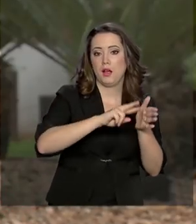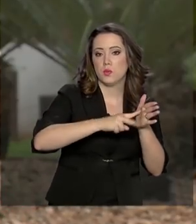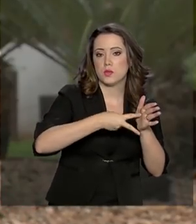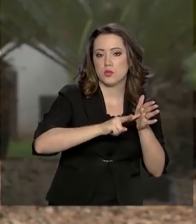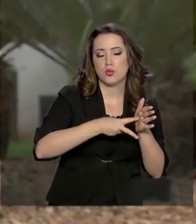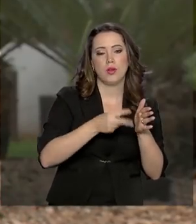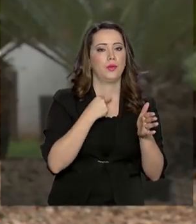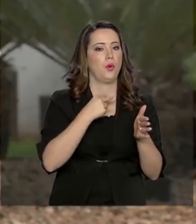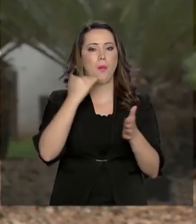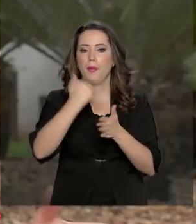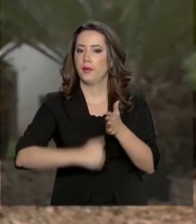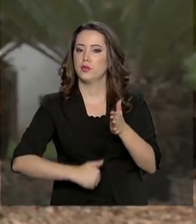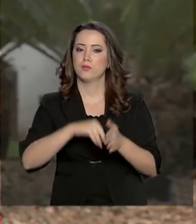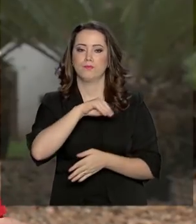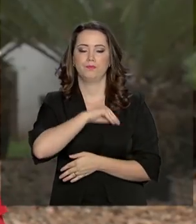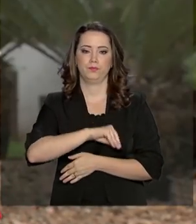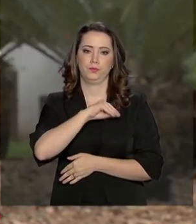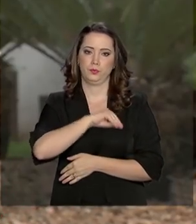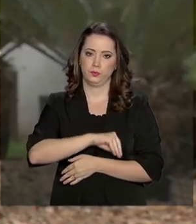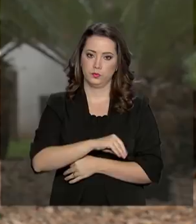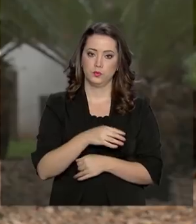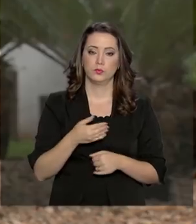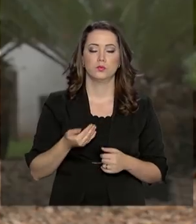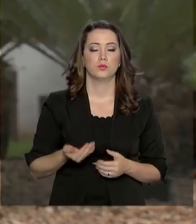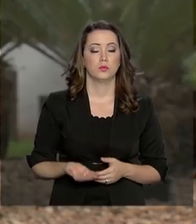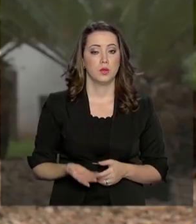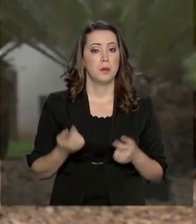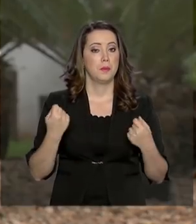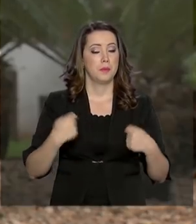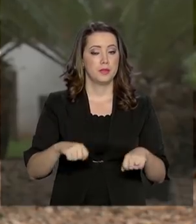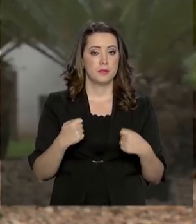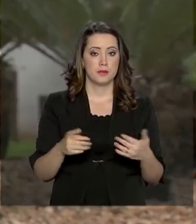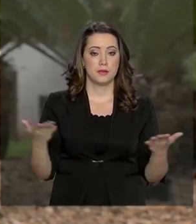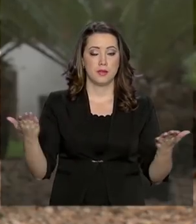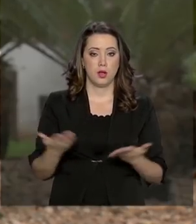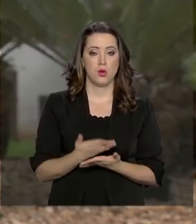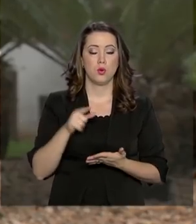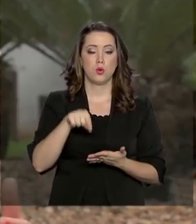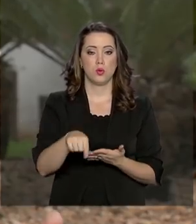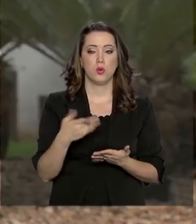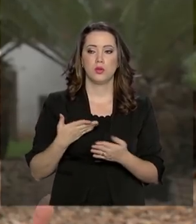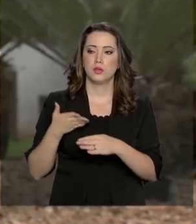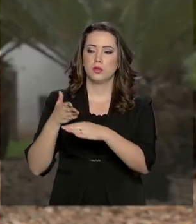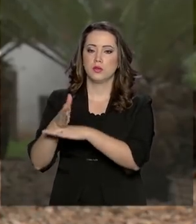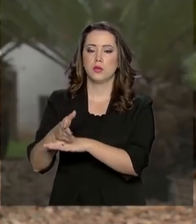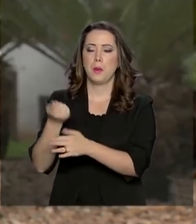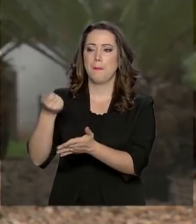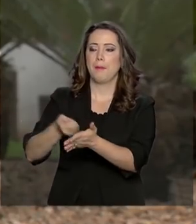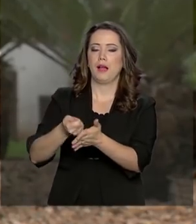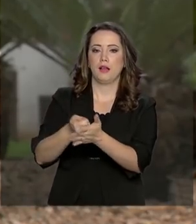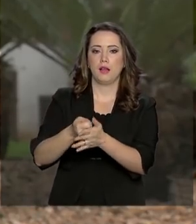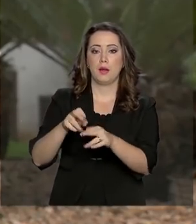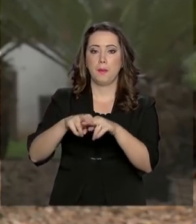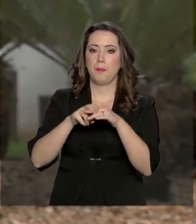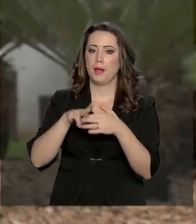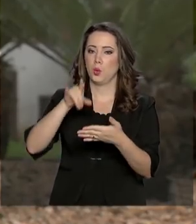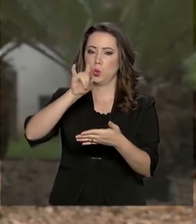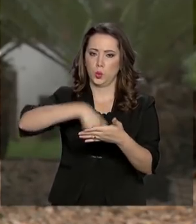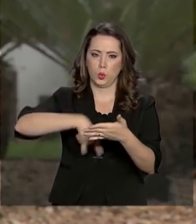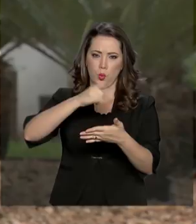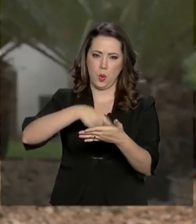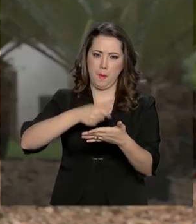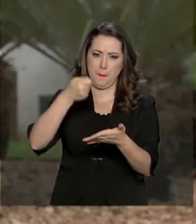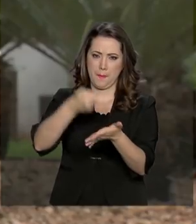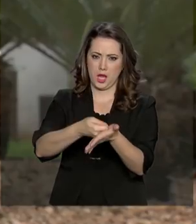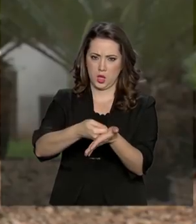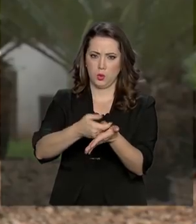vão poder ser descontadas diretamente da folha de pagamento. Agora elas precisam necessariamente ser pagas por boleto bancário.